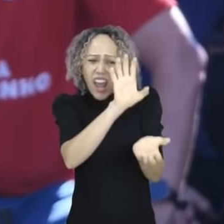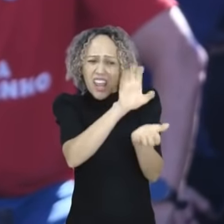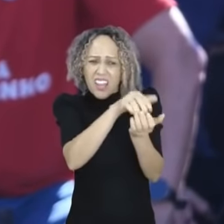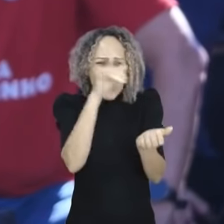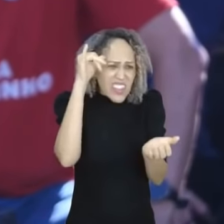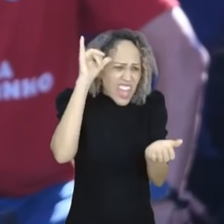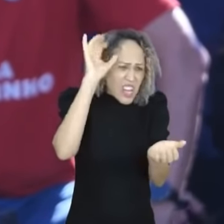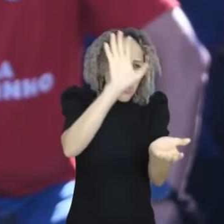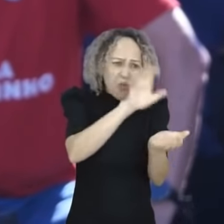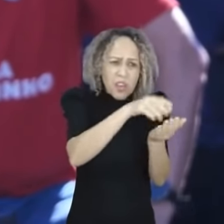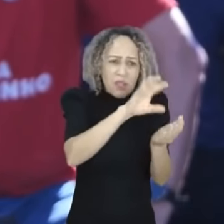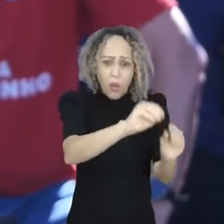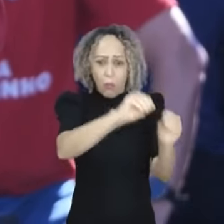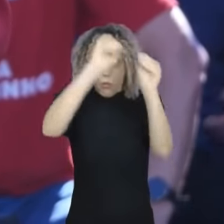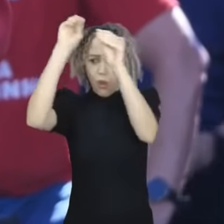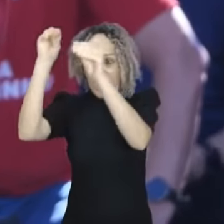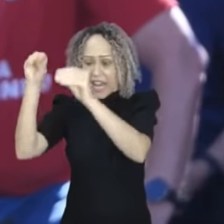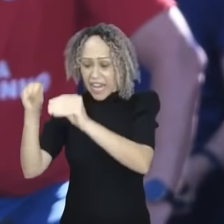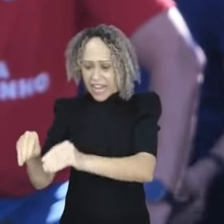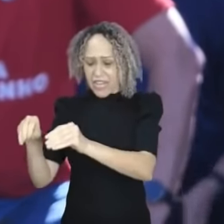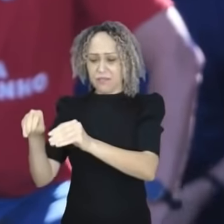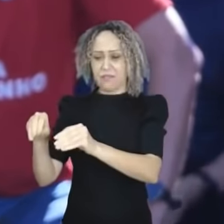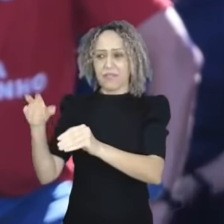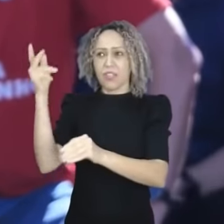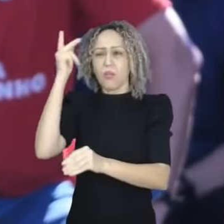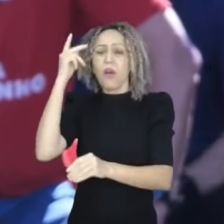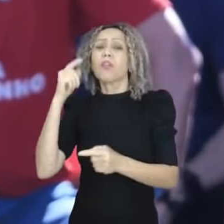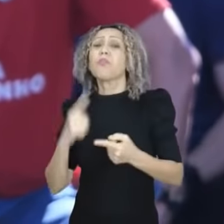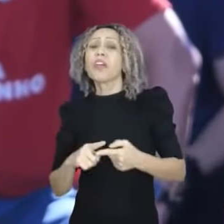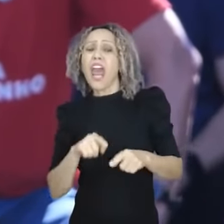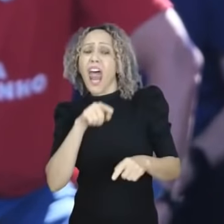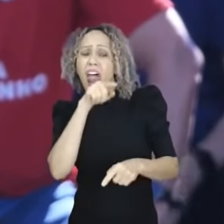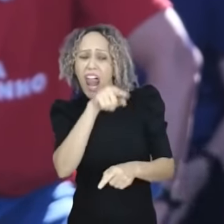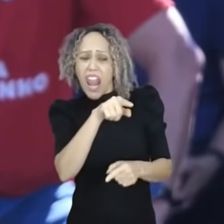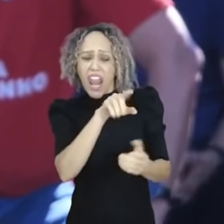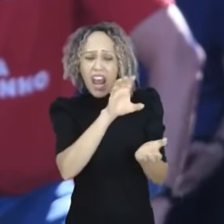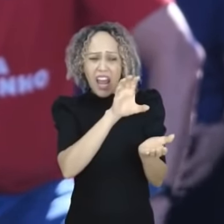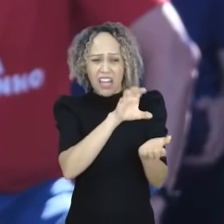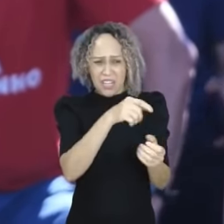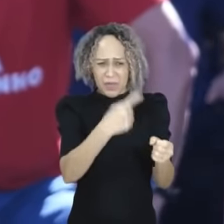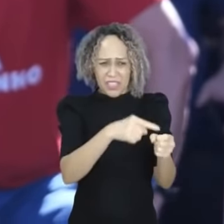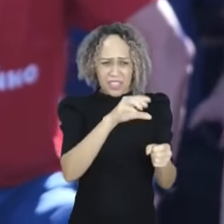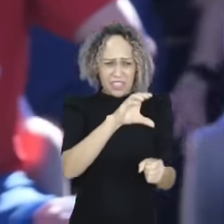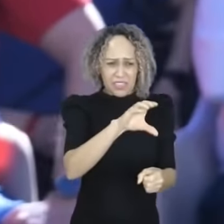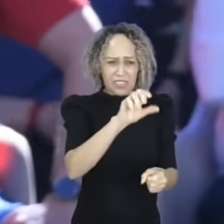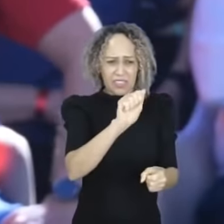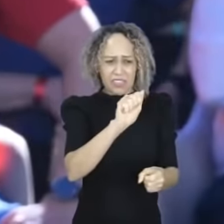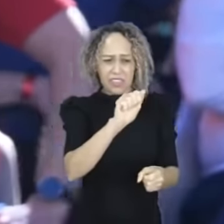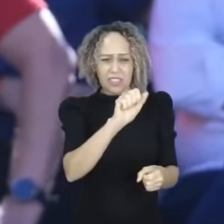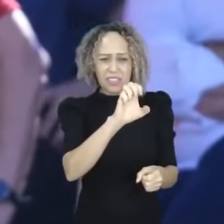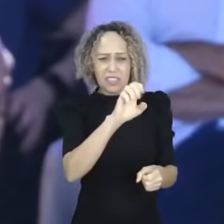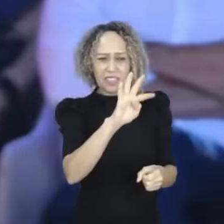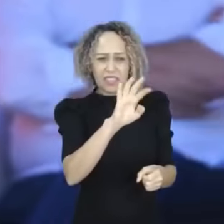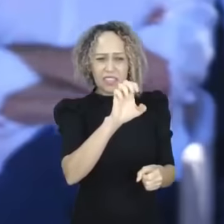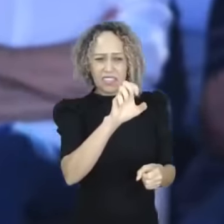São Paulo por causa da fome, porque lá em Caetés a gente não tinha o que comer. Pois